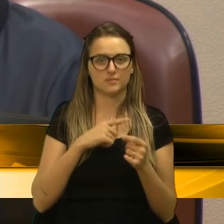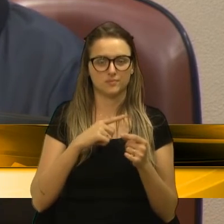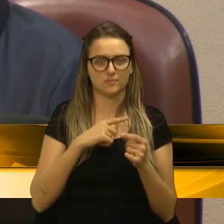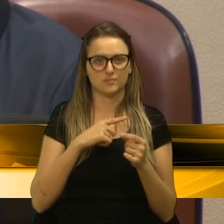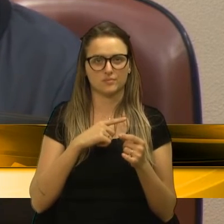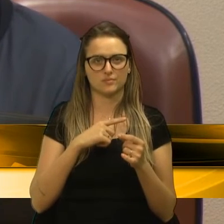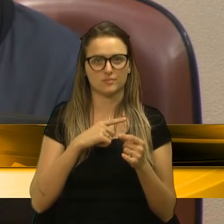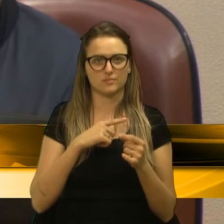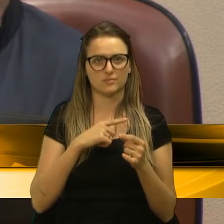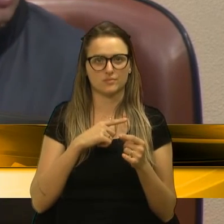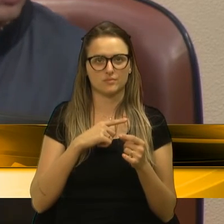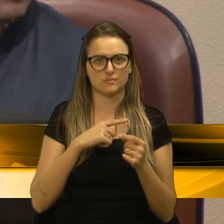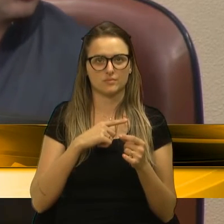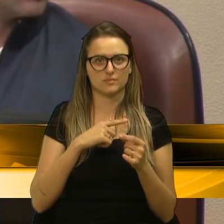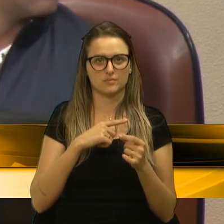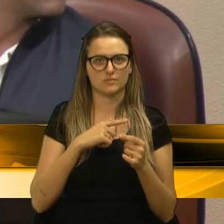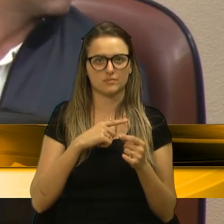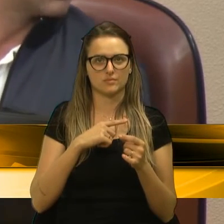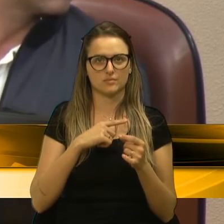a...